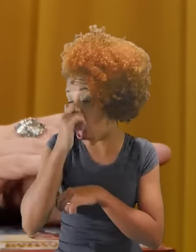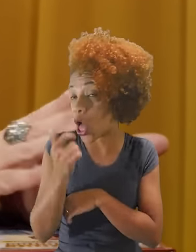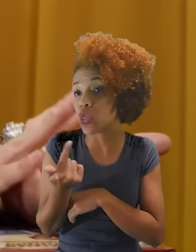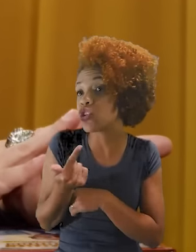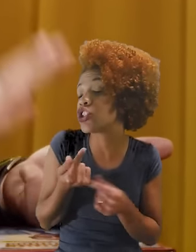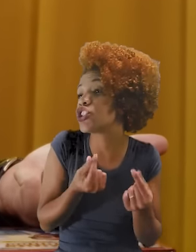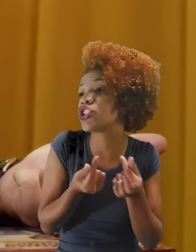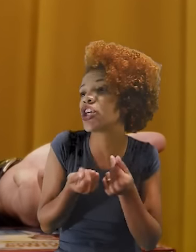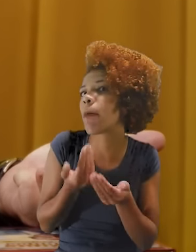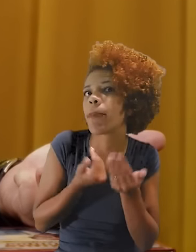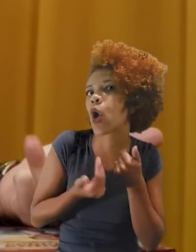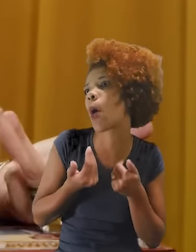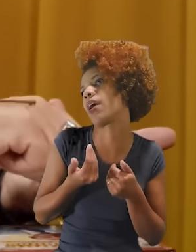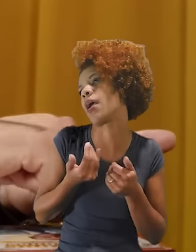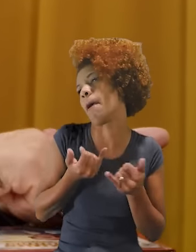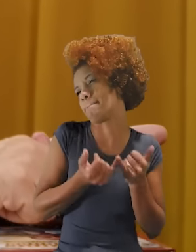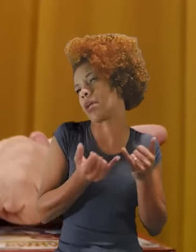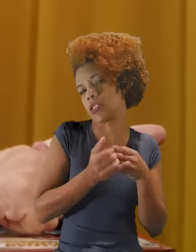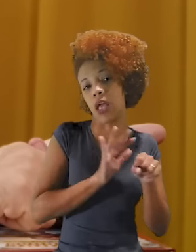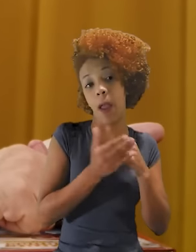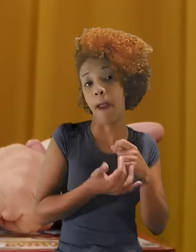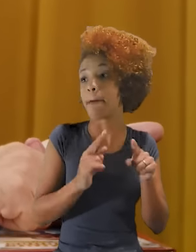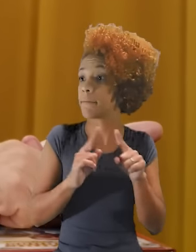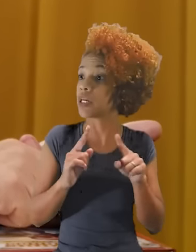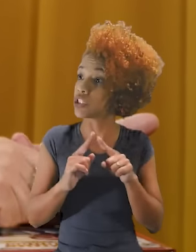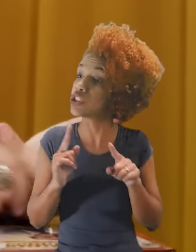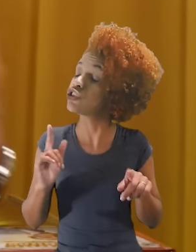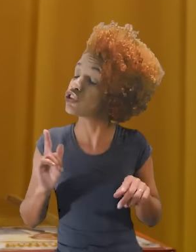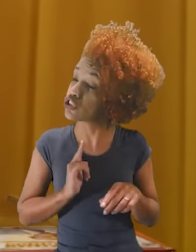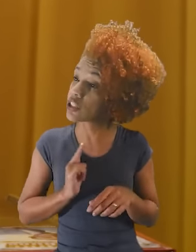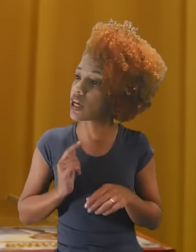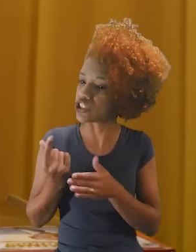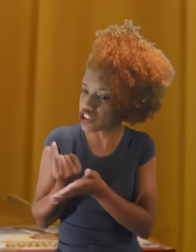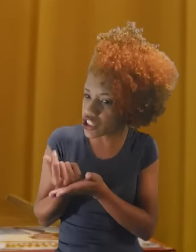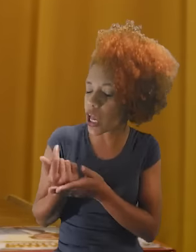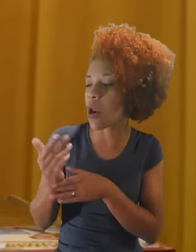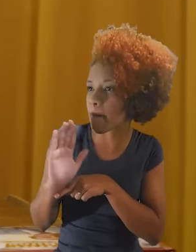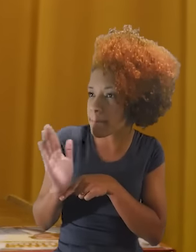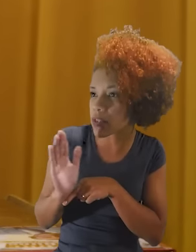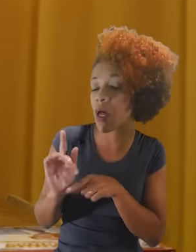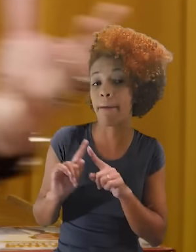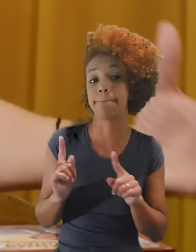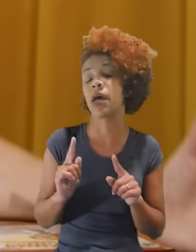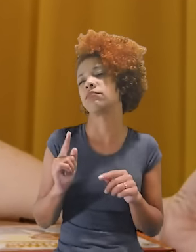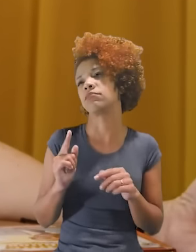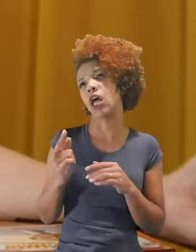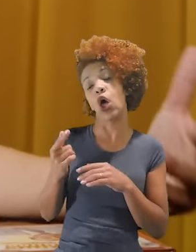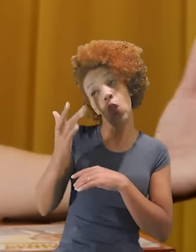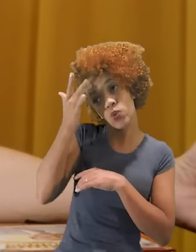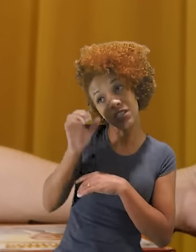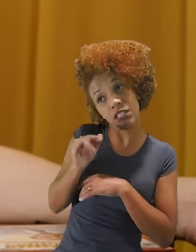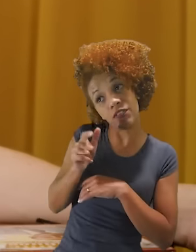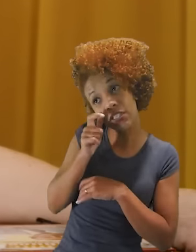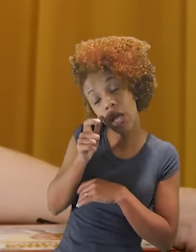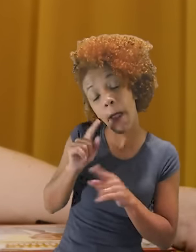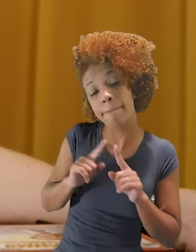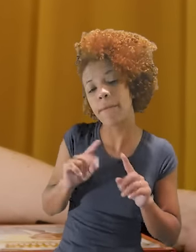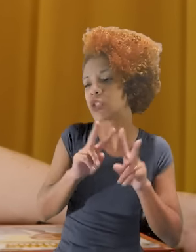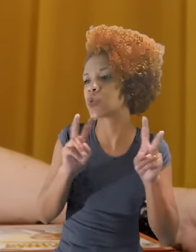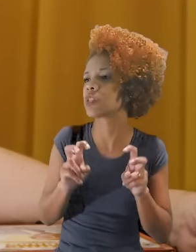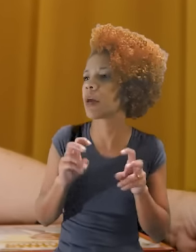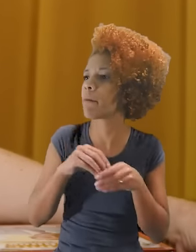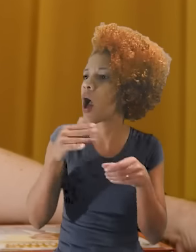dinheiro pra comer. Tipo o que aconteceu na pandemia, mas tinha dinheiro pra entretenimento. Puta, então o cara fala, porque o cara necessitava daquilo. Recentemente, não sei se você chegou a ver, saiu até uma